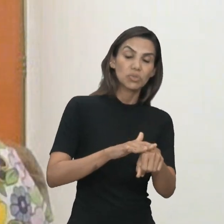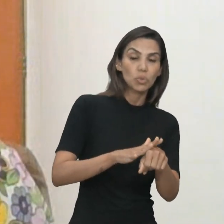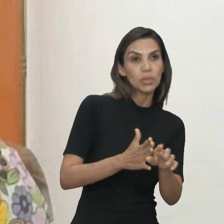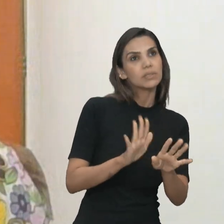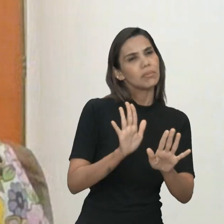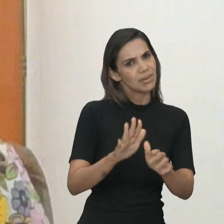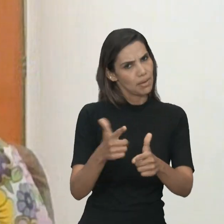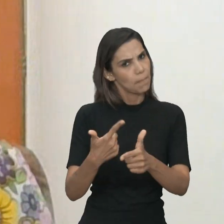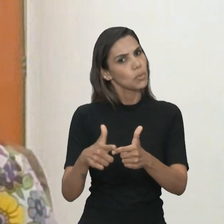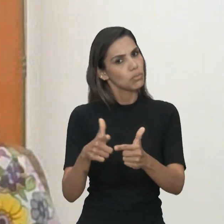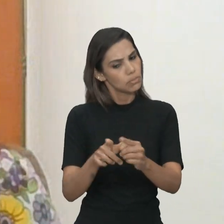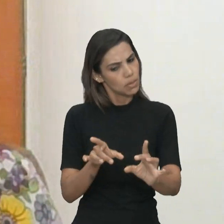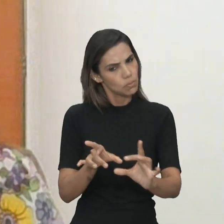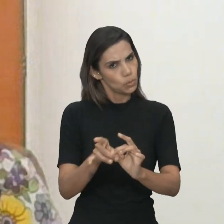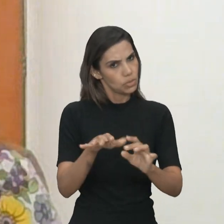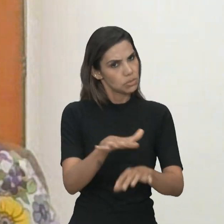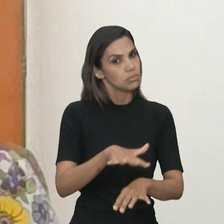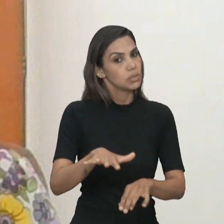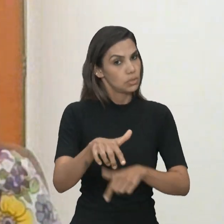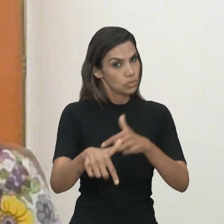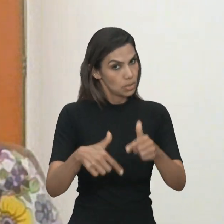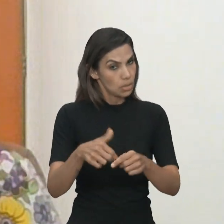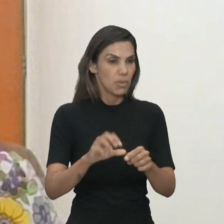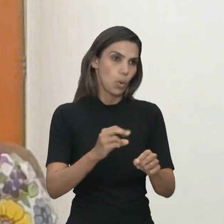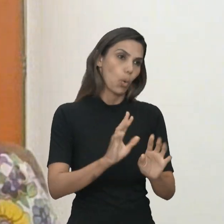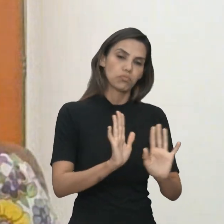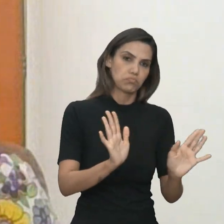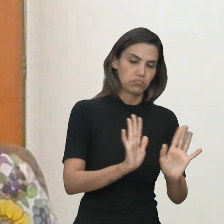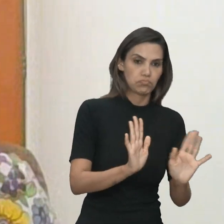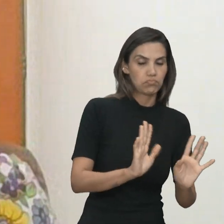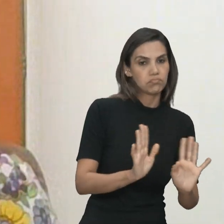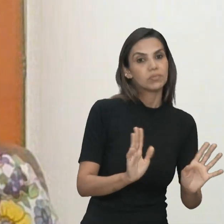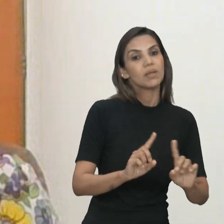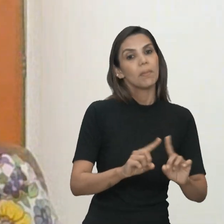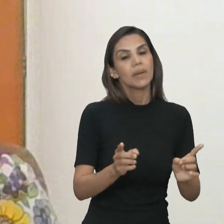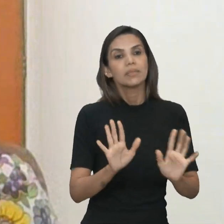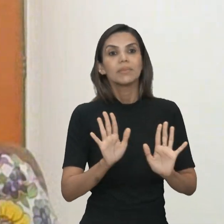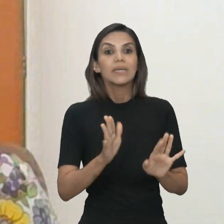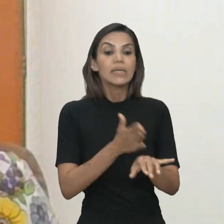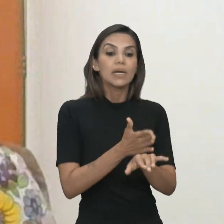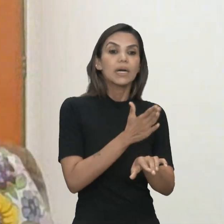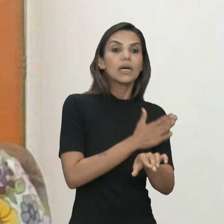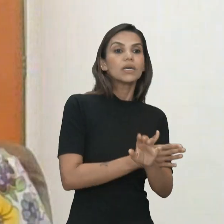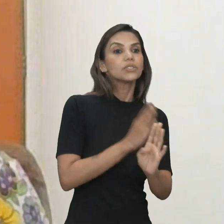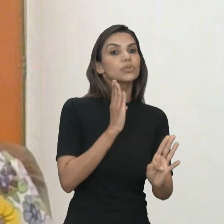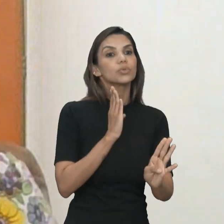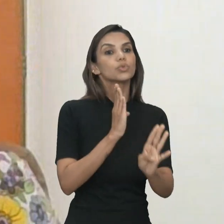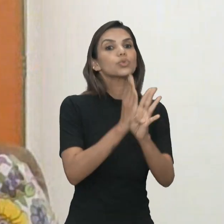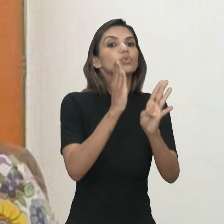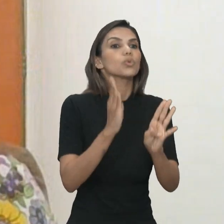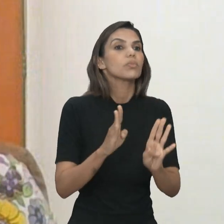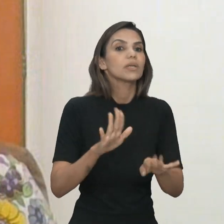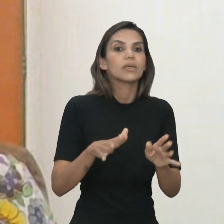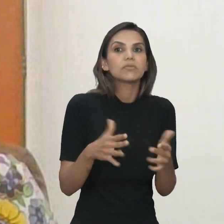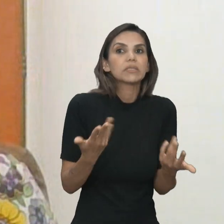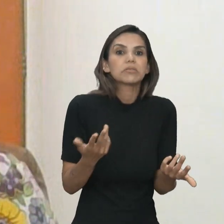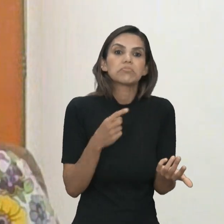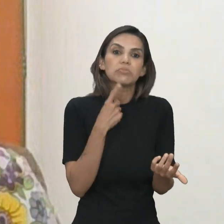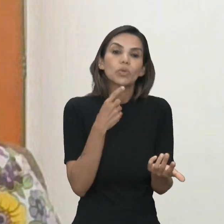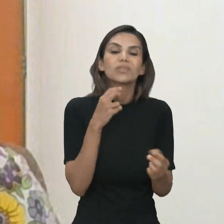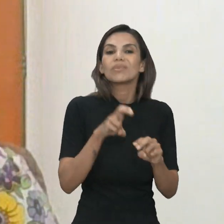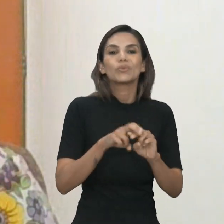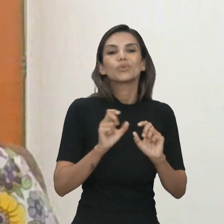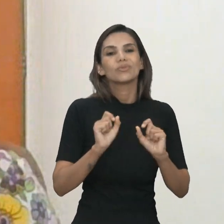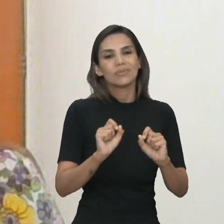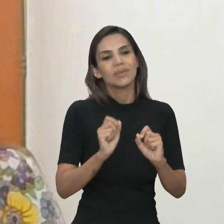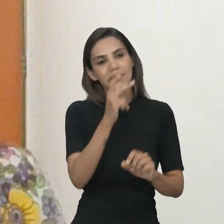relacionados ao ambiente de trabalho ou não, e a detecção precoce nem sempre é possível, porque a saúde é muito negligenciada, não é verdade?